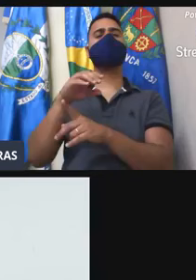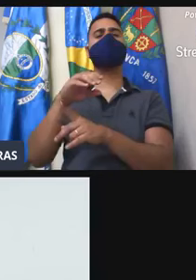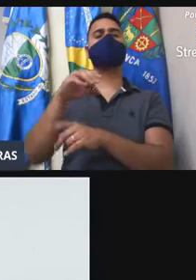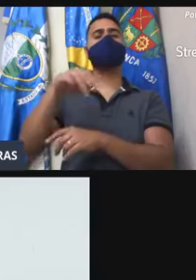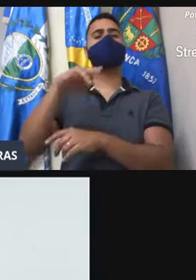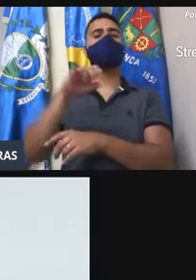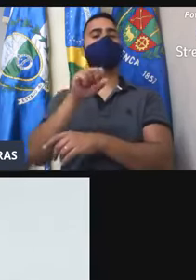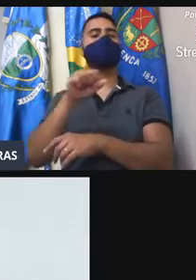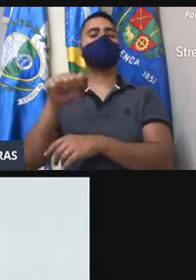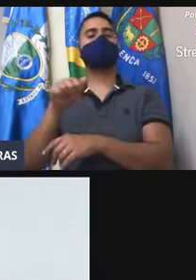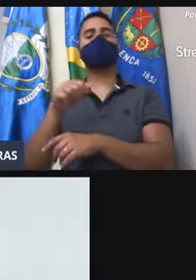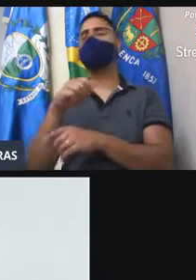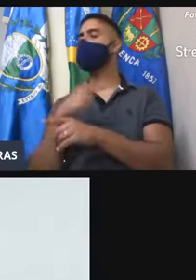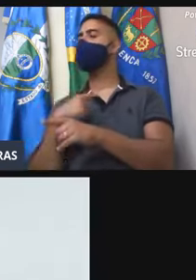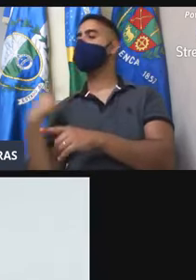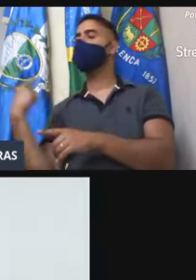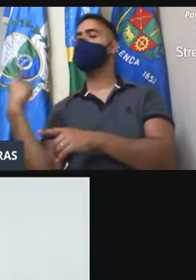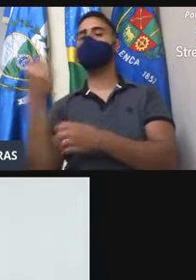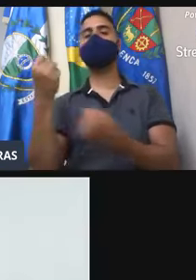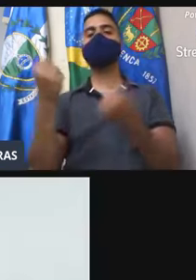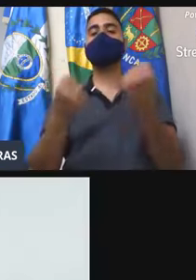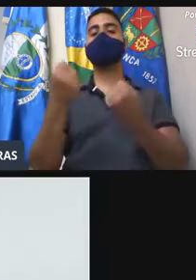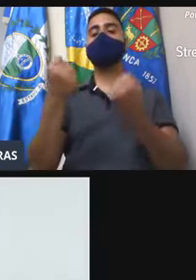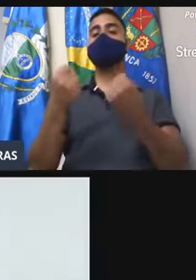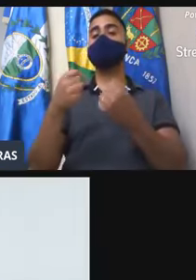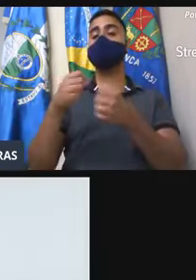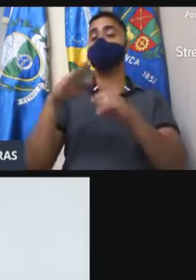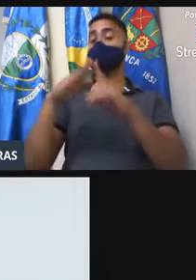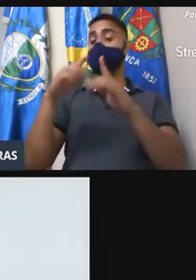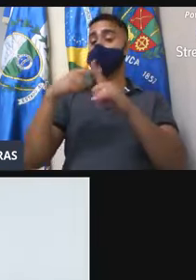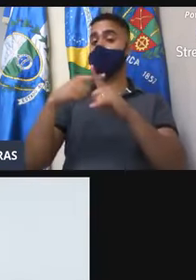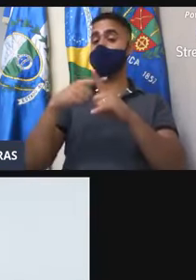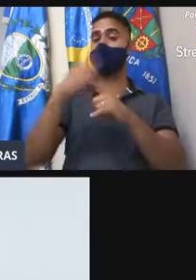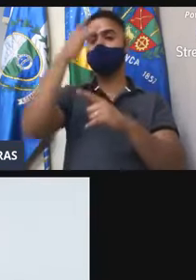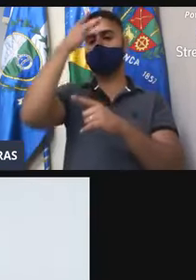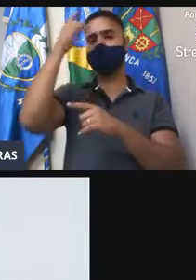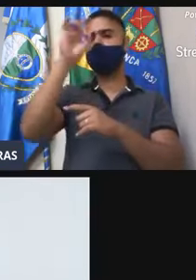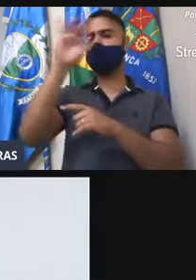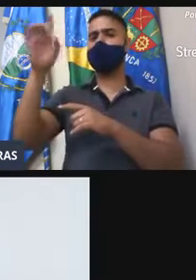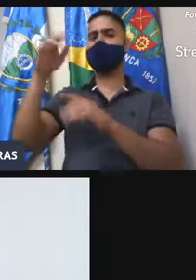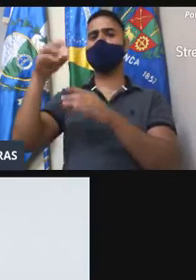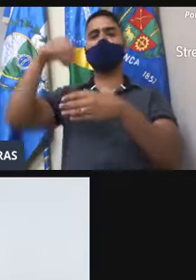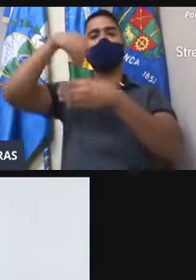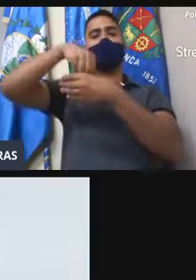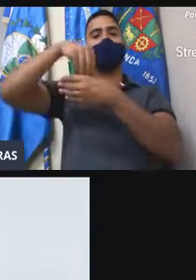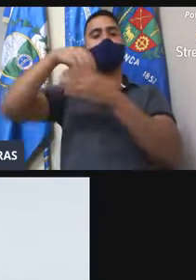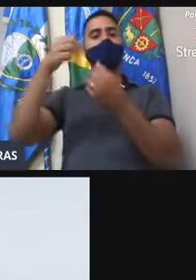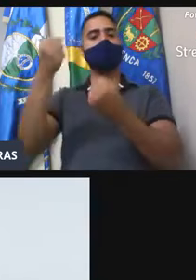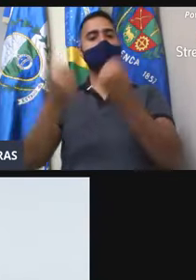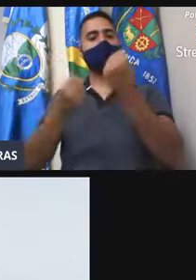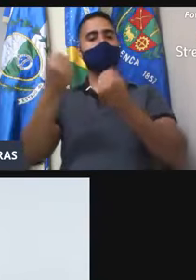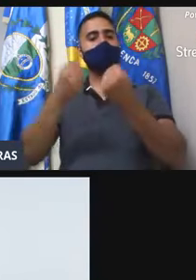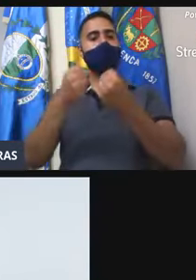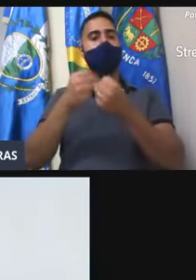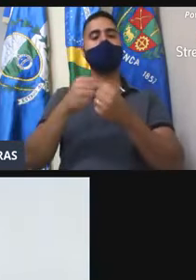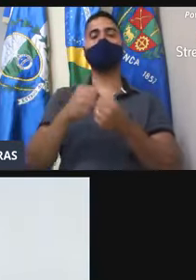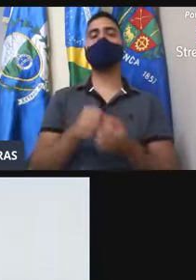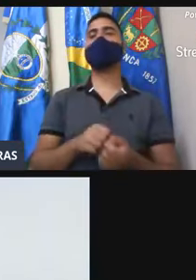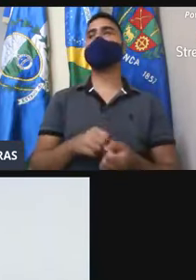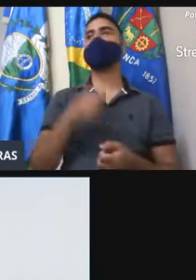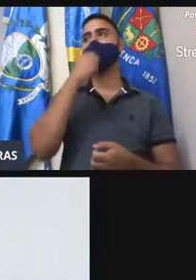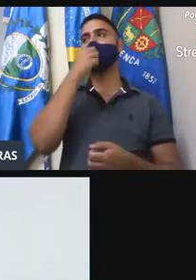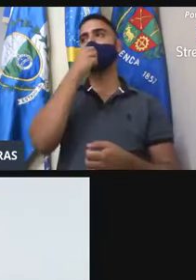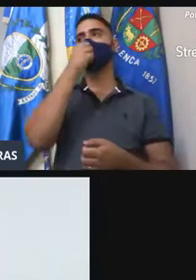Lá em volta da igreja, cada um dentro do seu carro. Então, para homenagear o nosso querido santo São